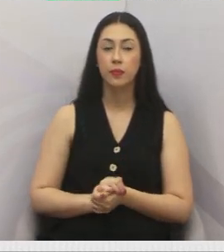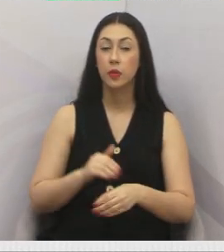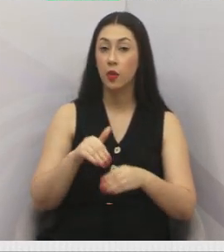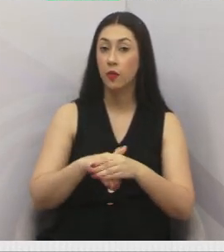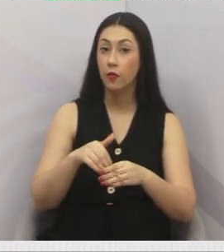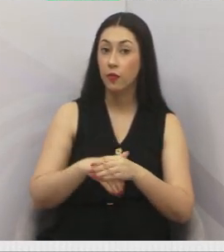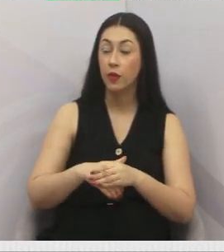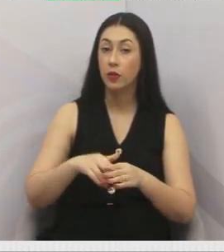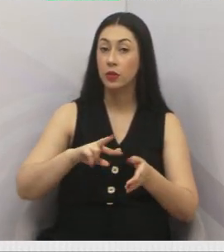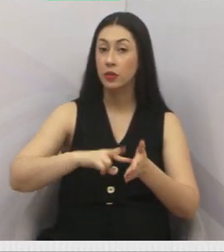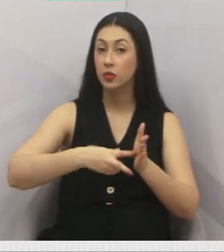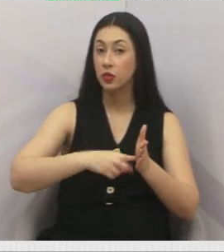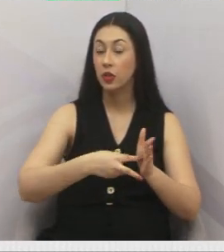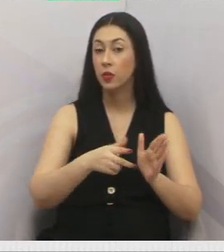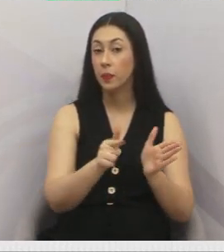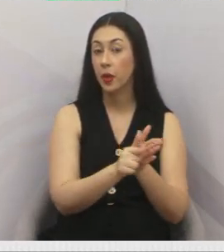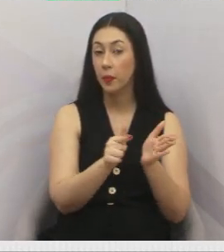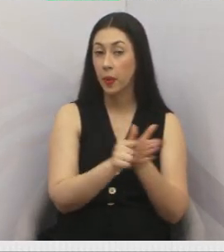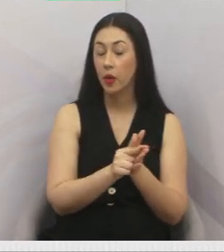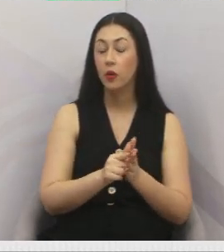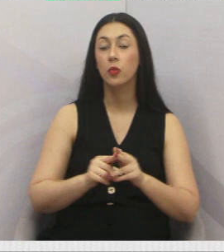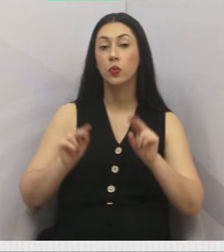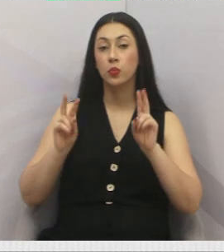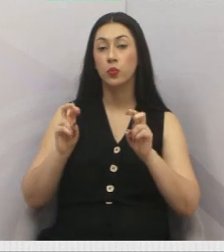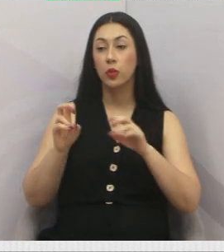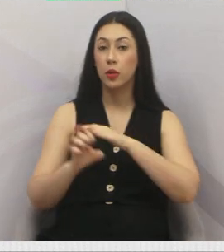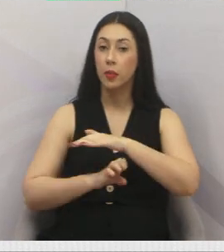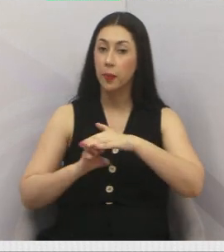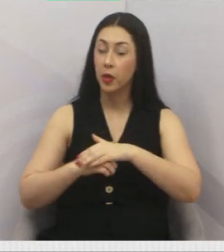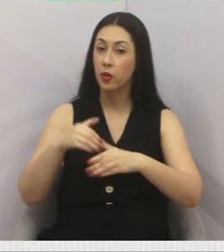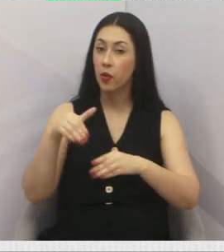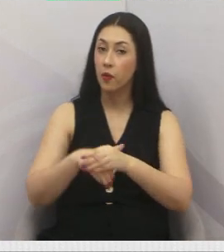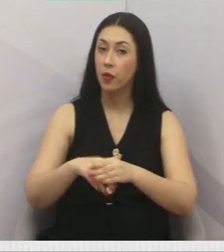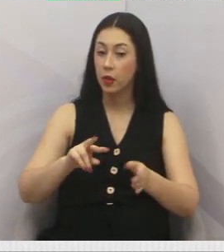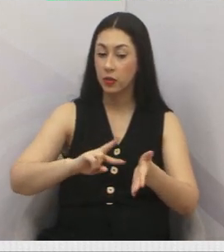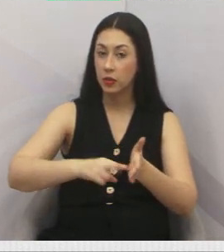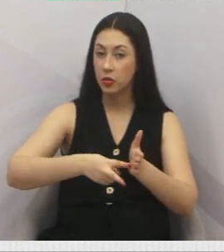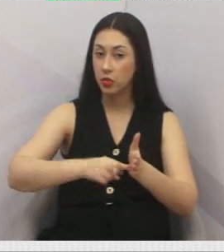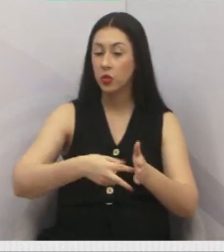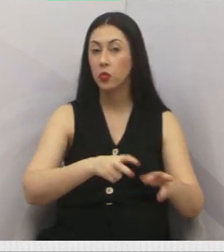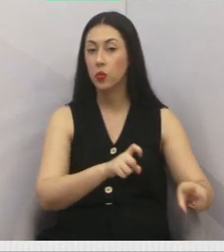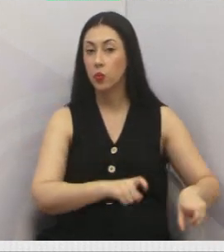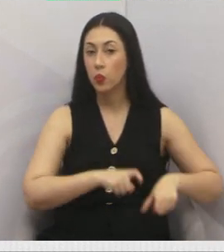voto, Sindicato dos Papeleiros. Segmento Empresas, um voto, Sindicato Rural.